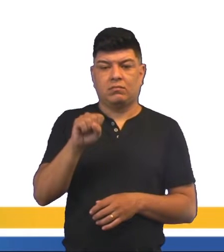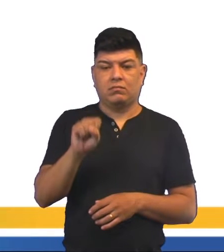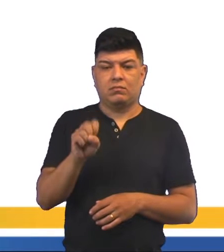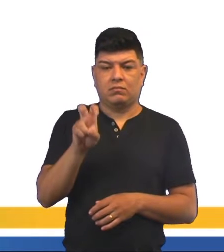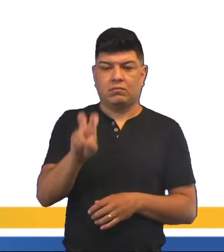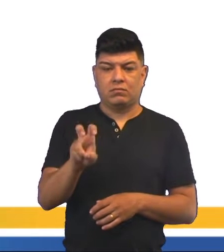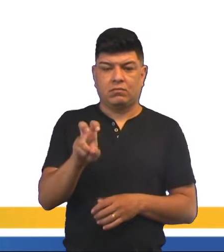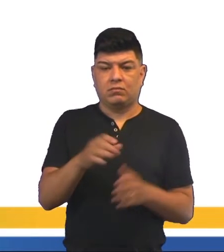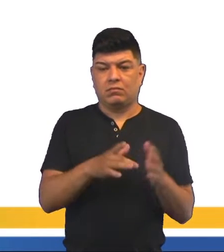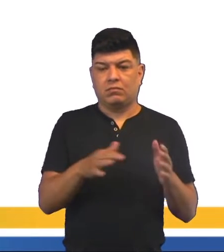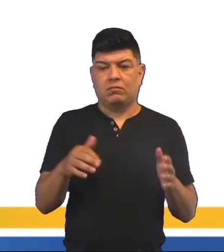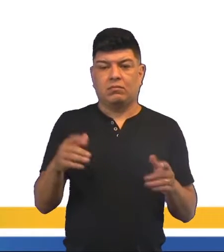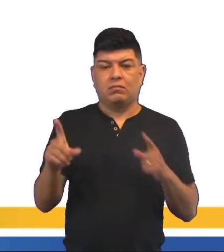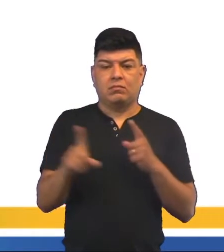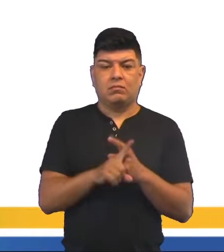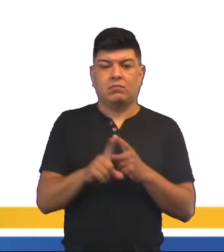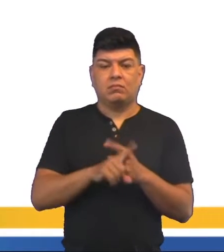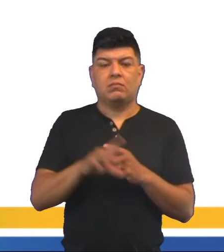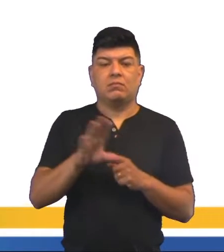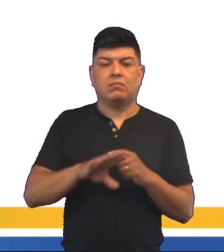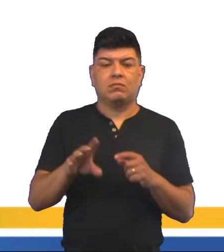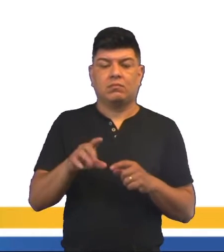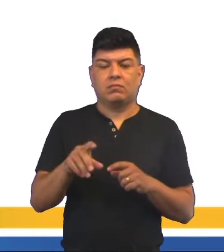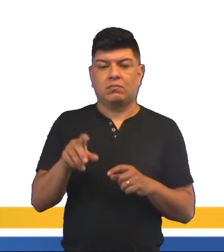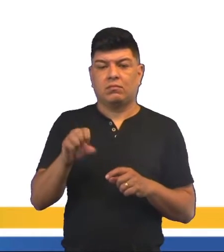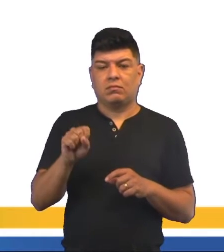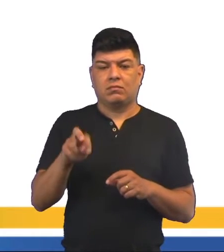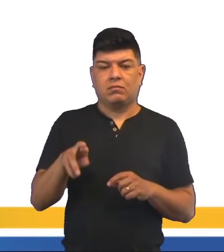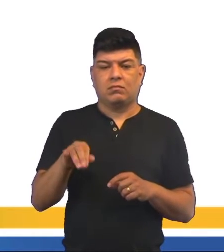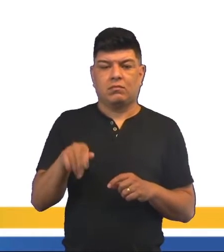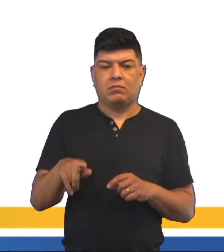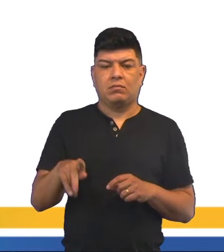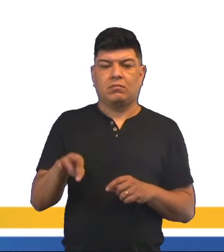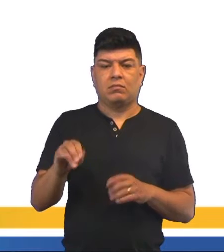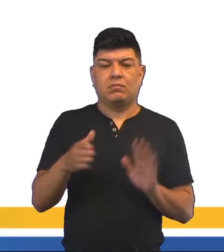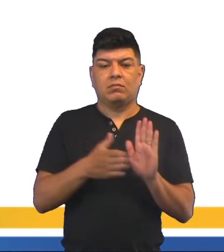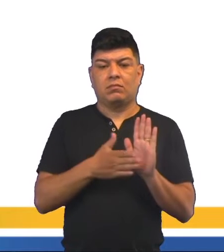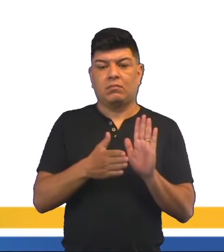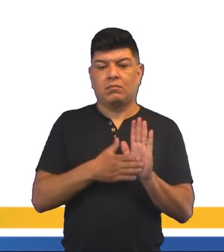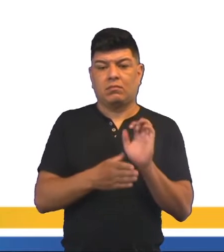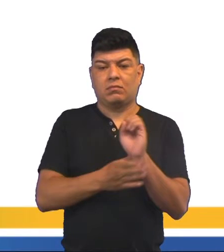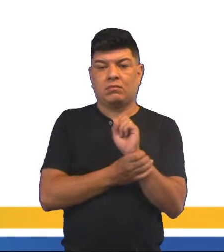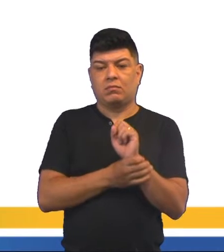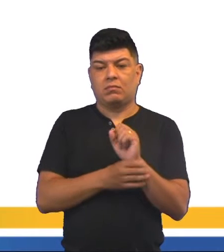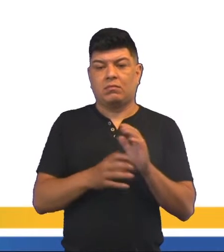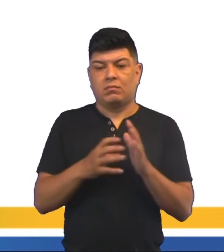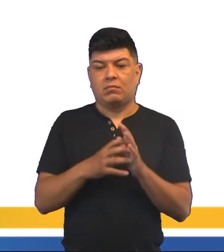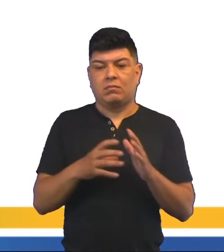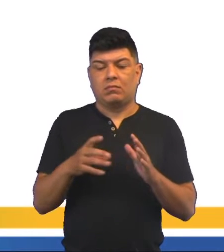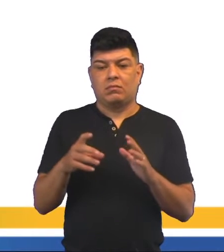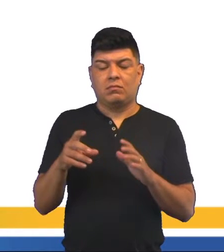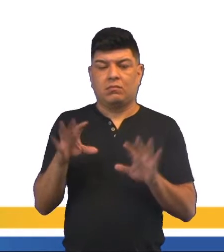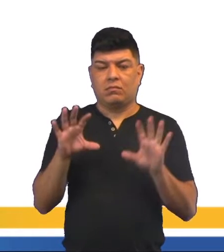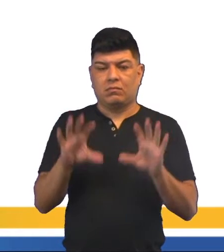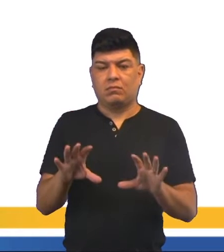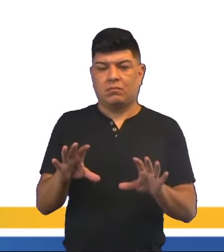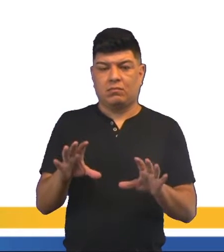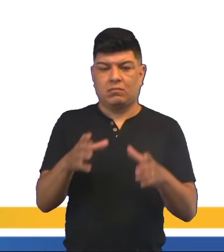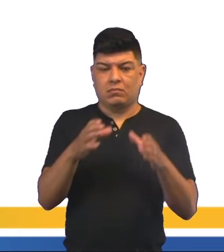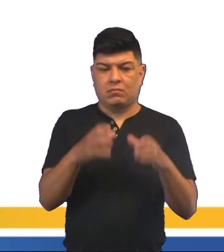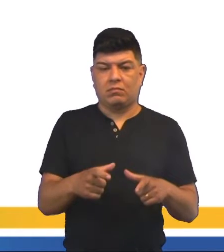1985, durante, né, o primeiro Encontro Nacional dos Seringueiros, como uma proposta para assegurar a permanência dos seringueiros em